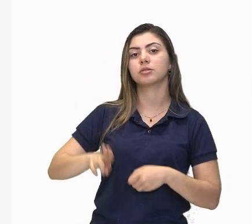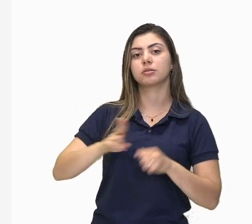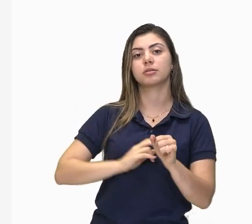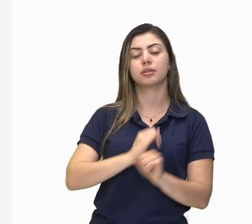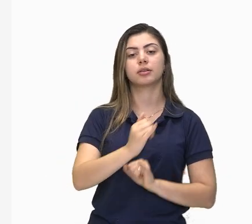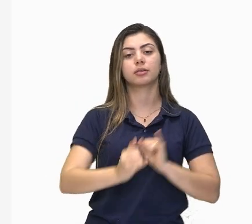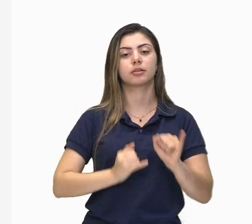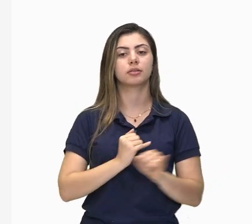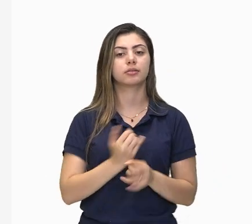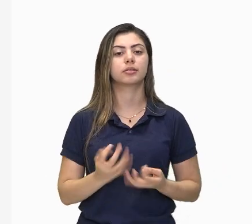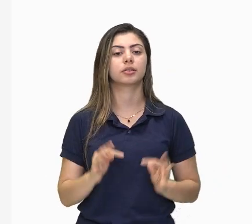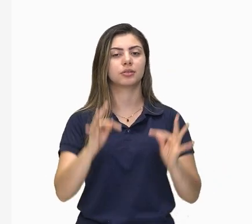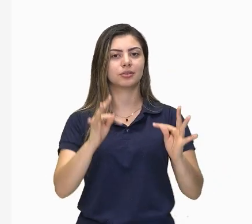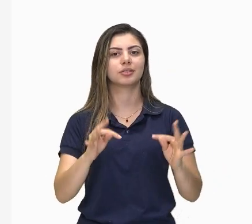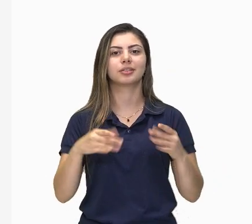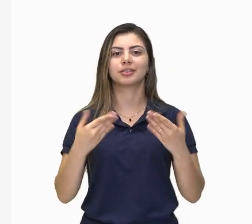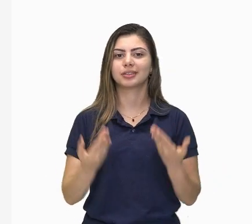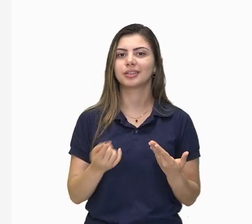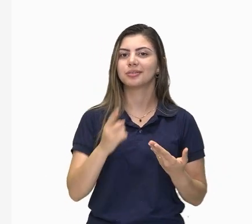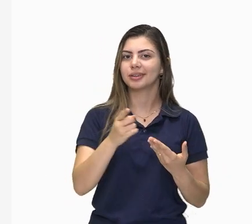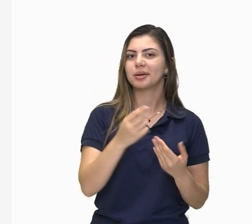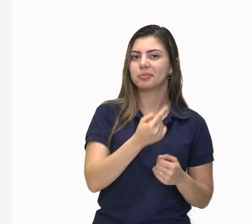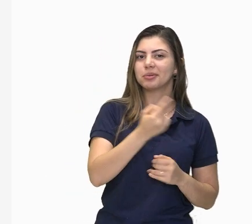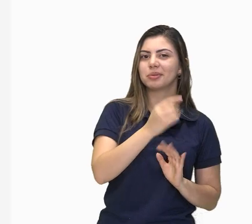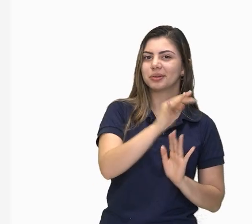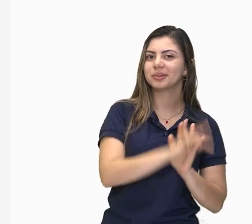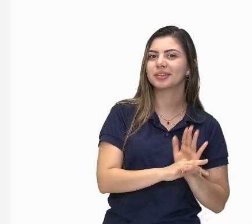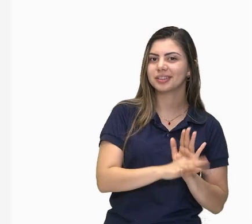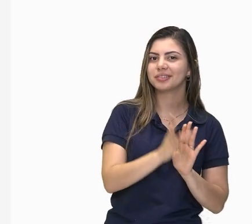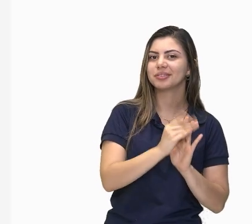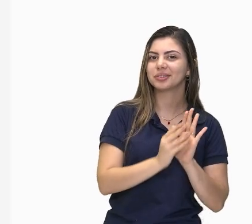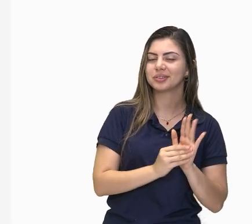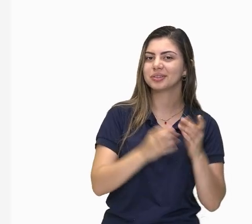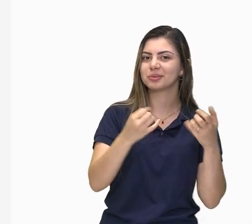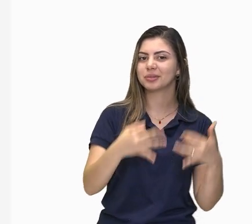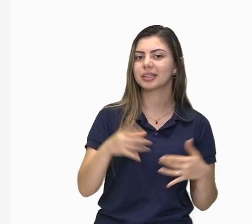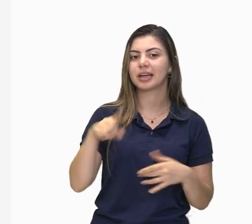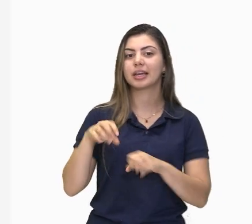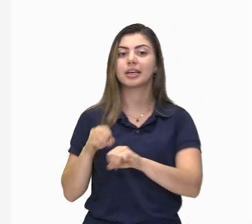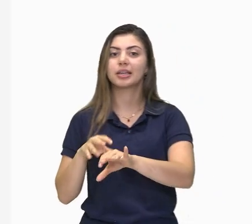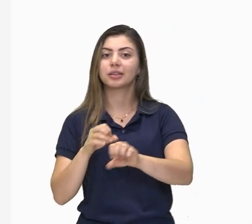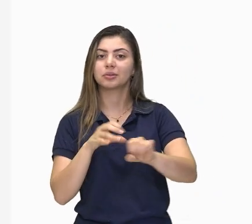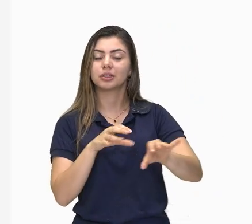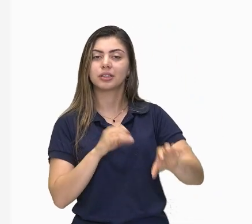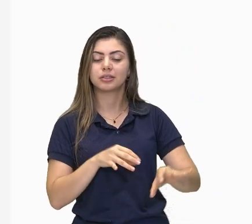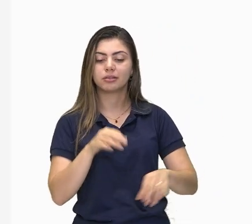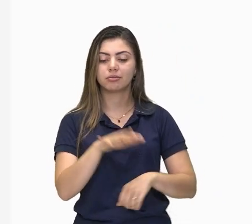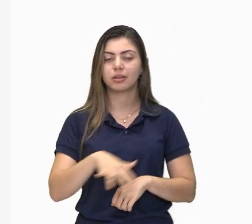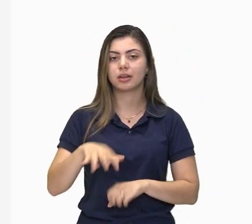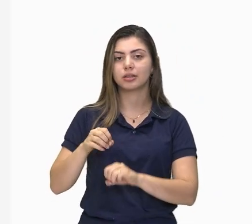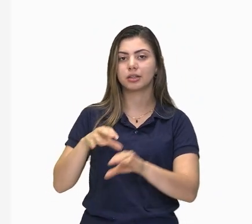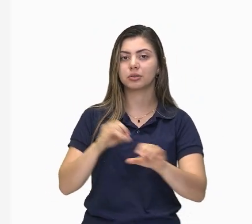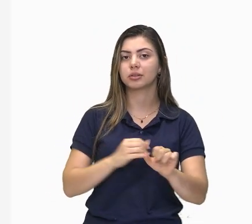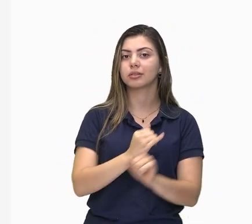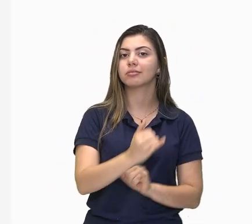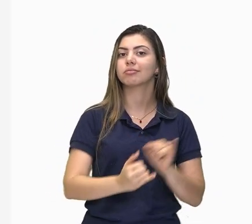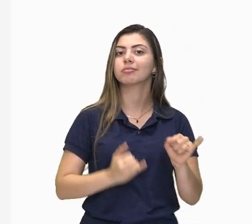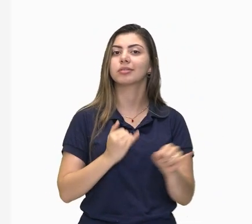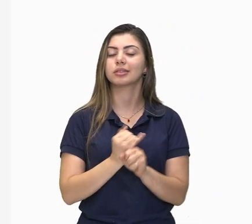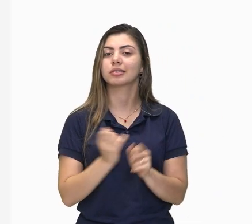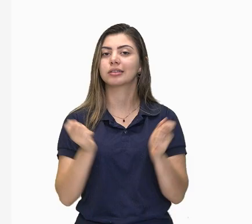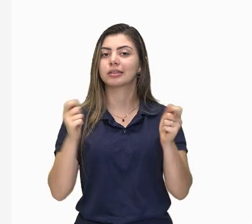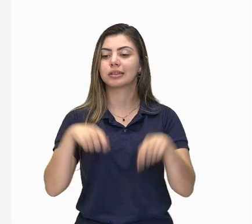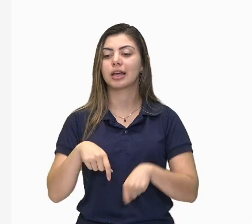há pouco quando falou da questão da educação ser utilizada, não é? Na verdade, a internet ser um meio para